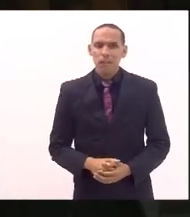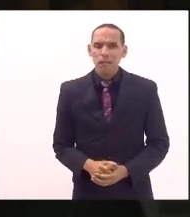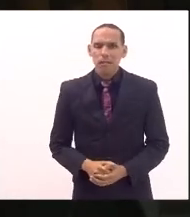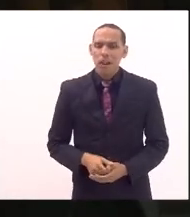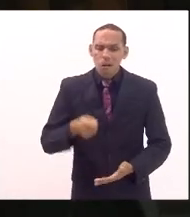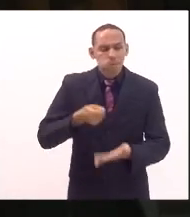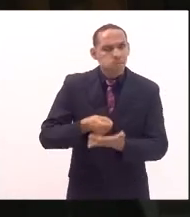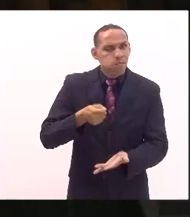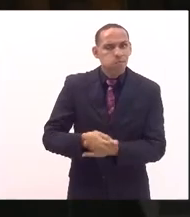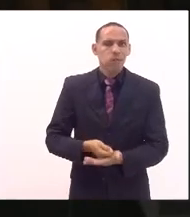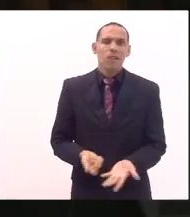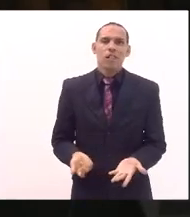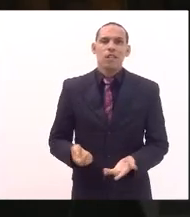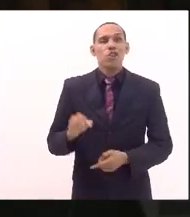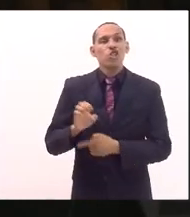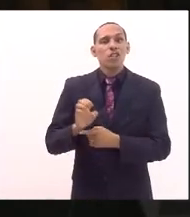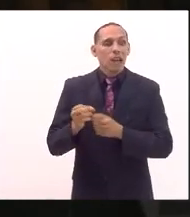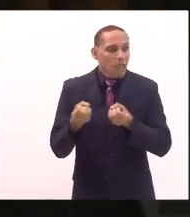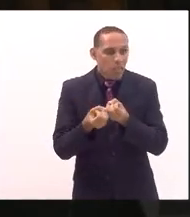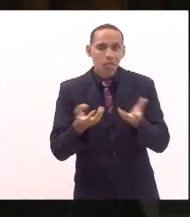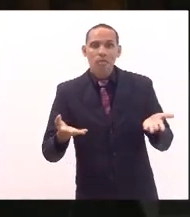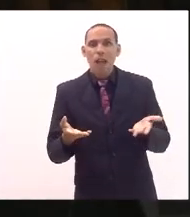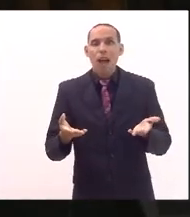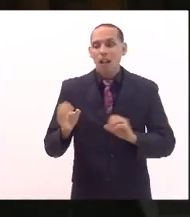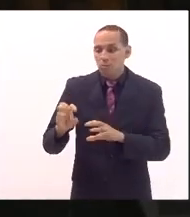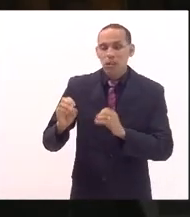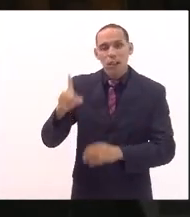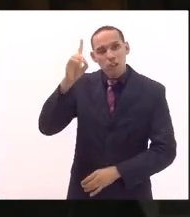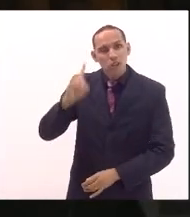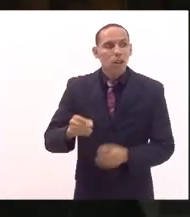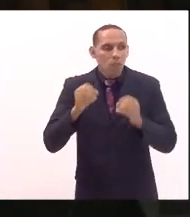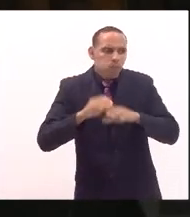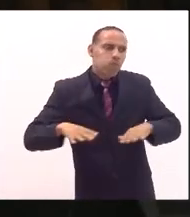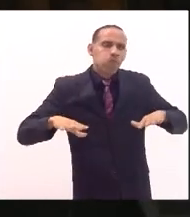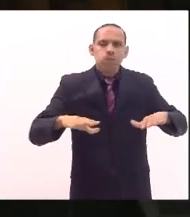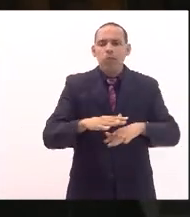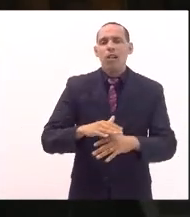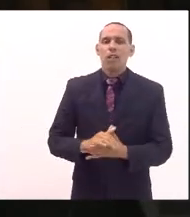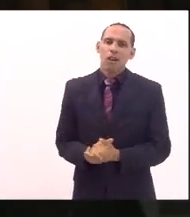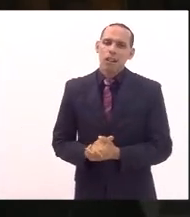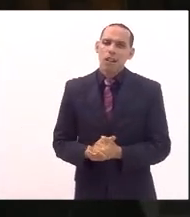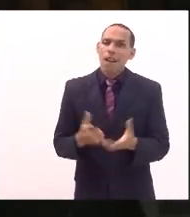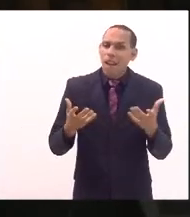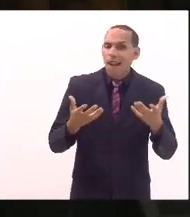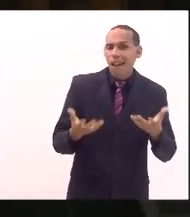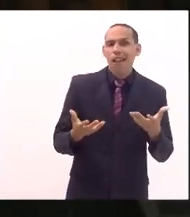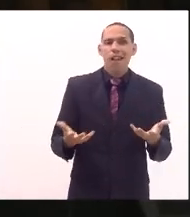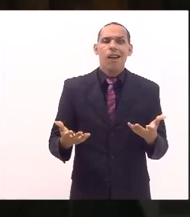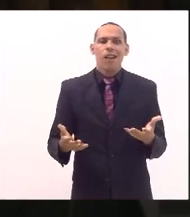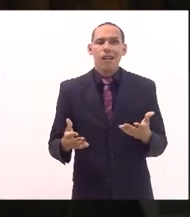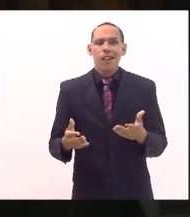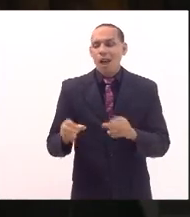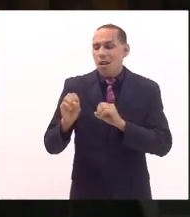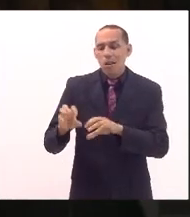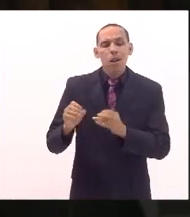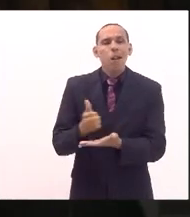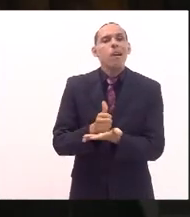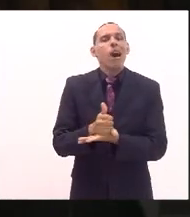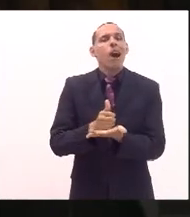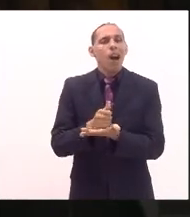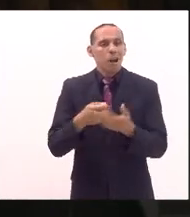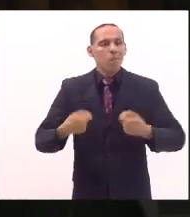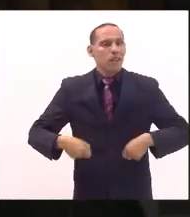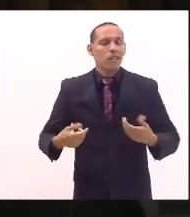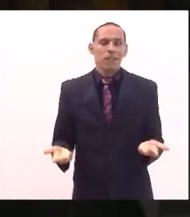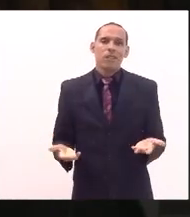obrigatório o estado garantir o direito à educação para todos aqueles e aquelas que querem cursar educação básica o